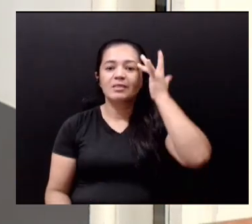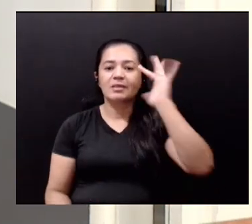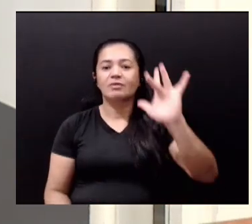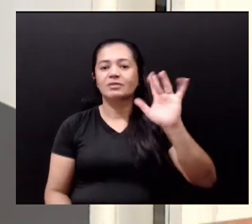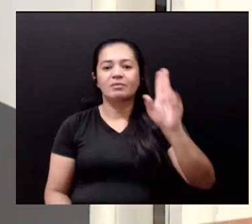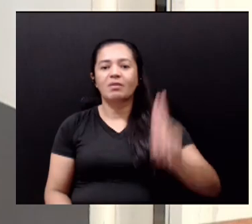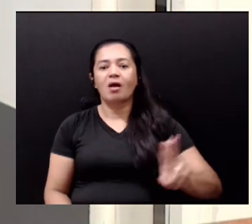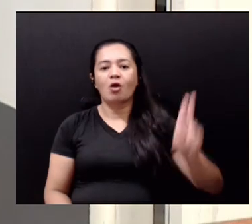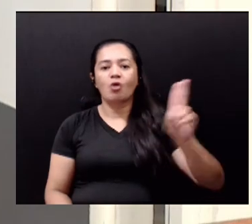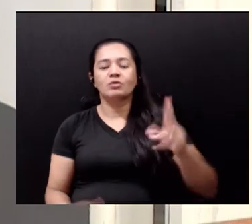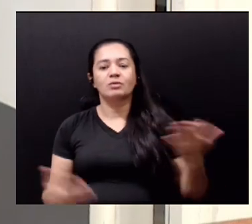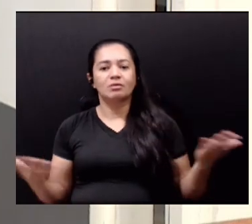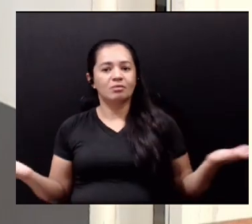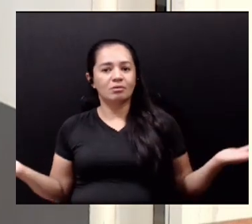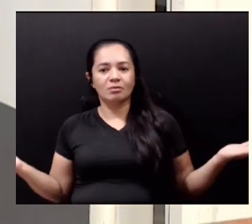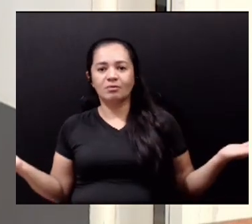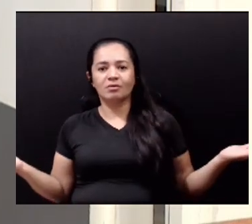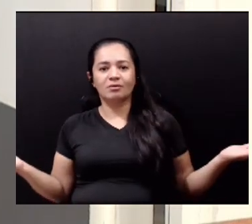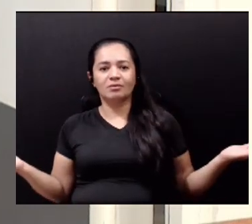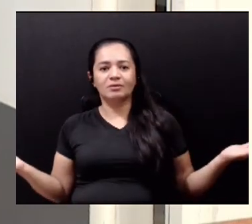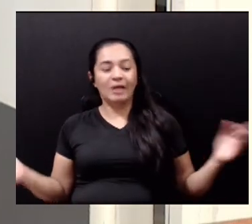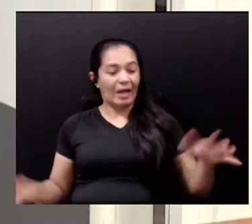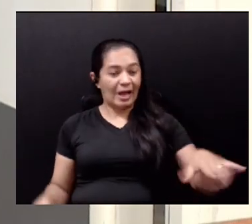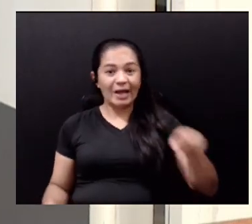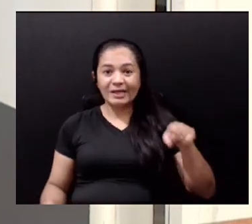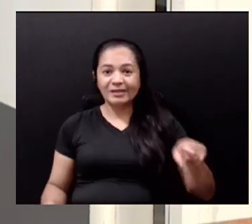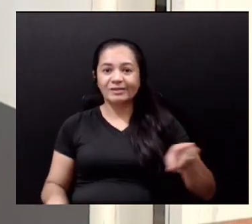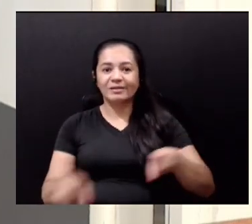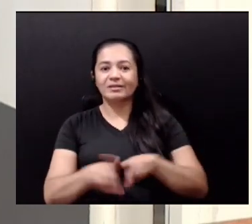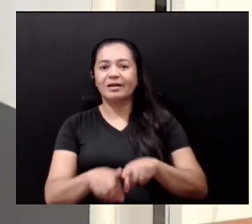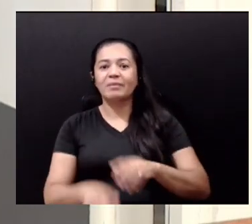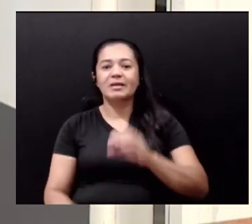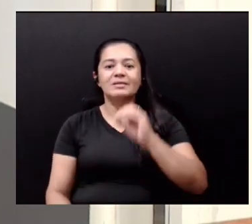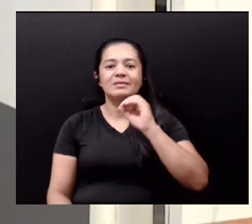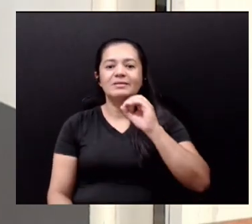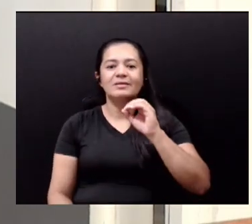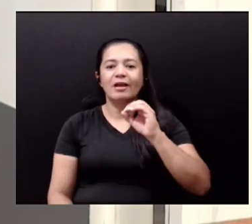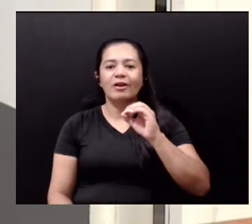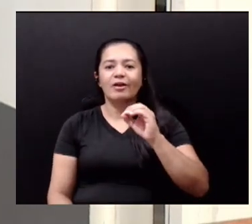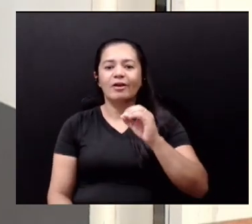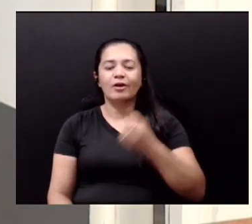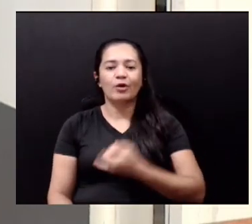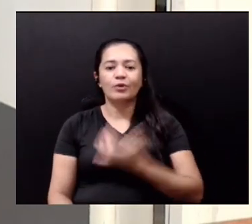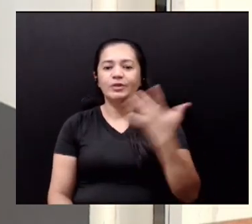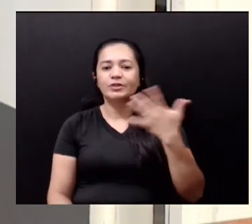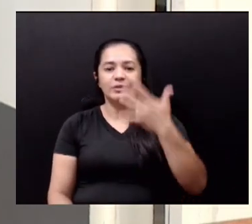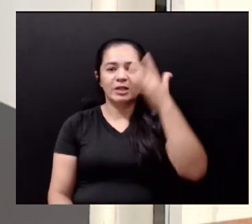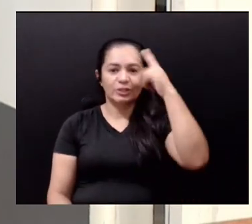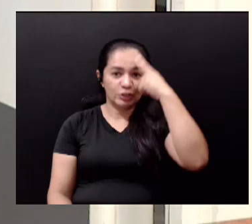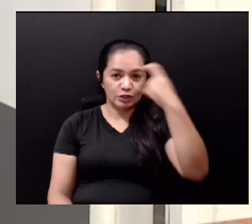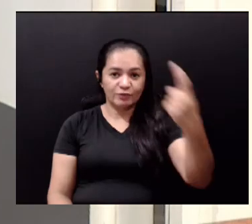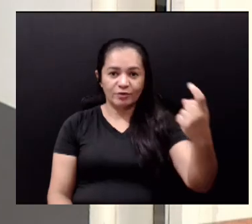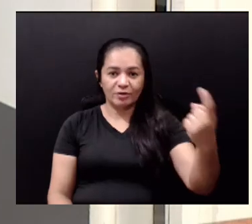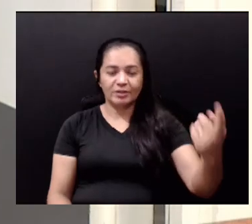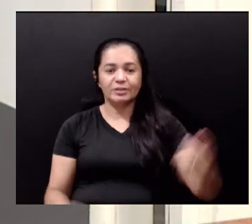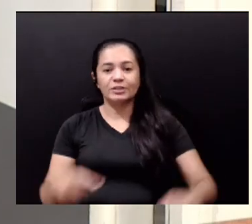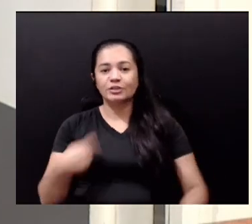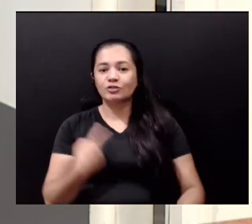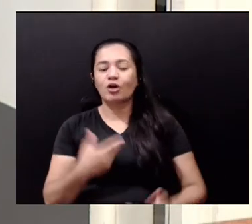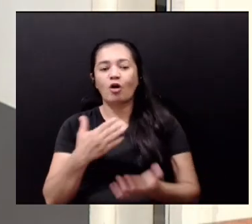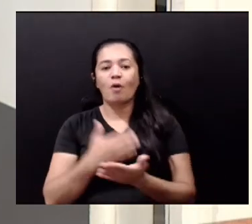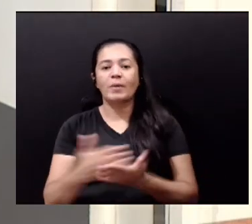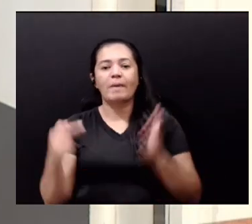naquele território, também estava zerado de violência, então a gente começa, a partir daquilo, a notificar, e aí a gente